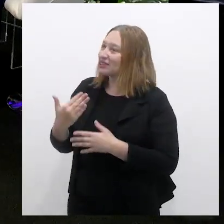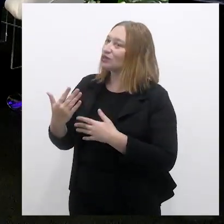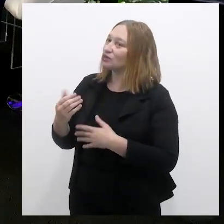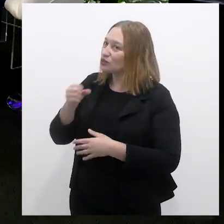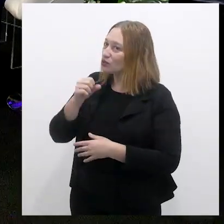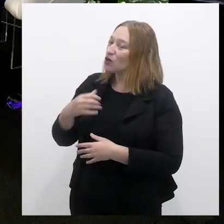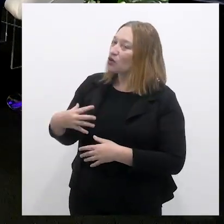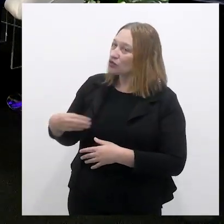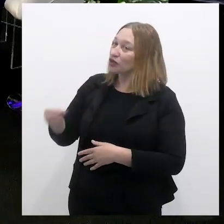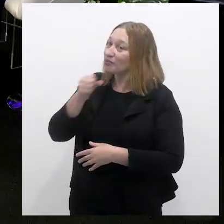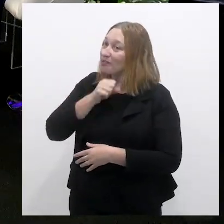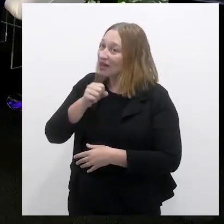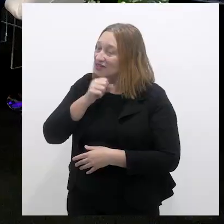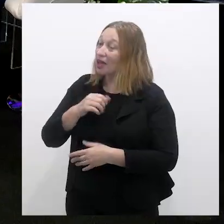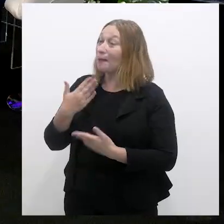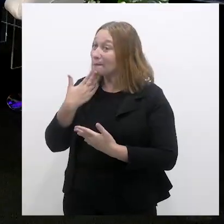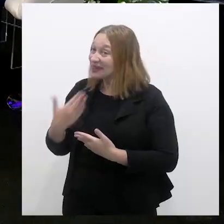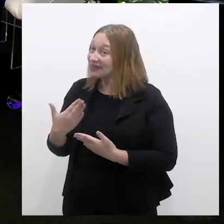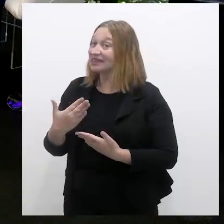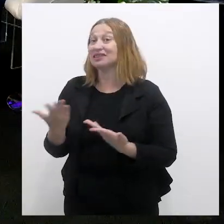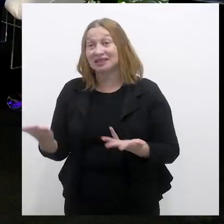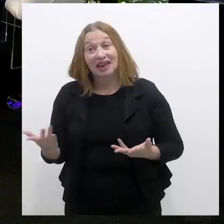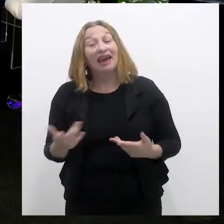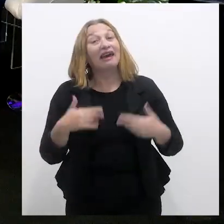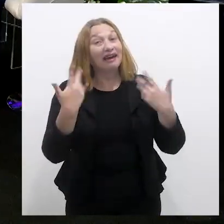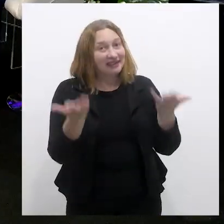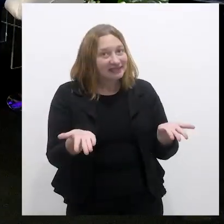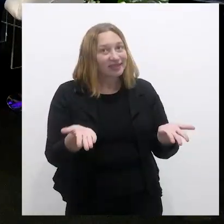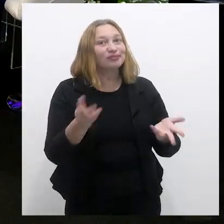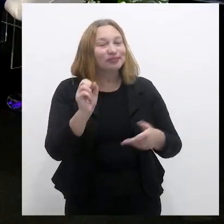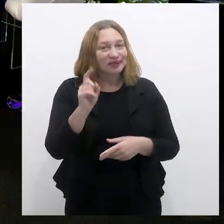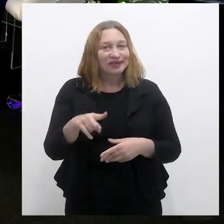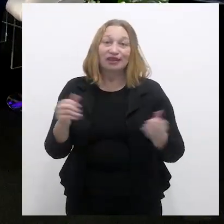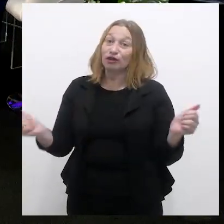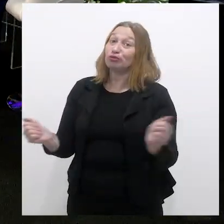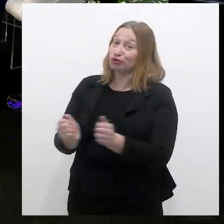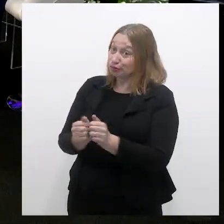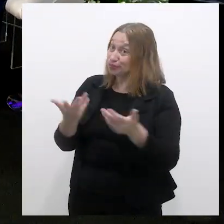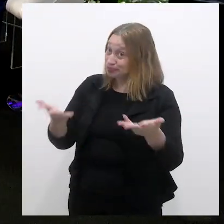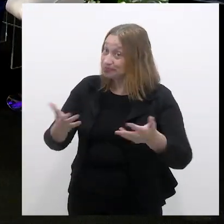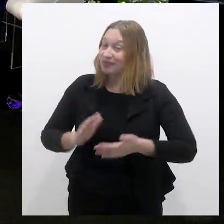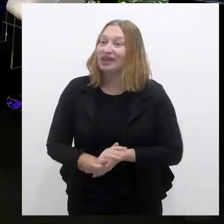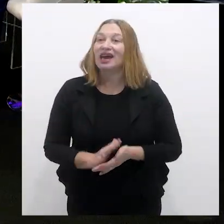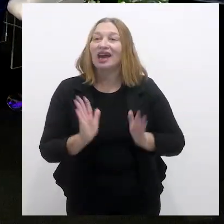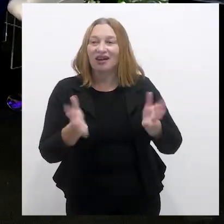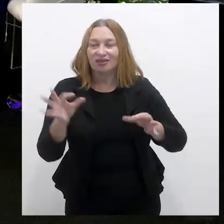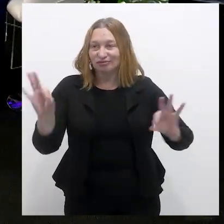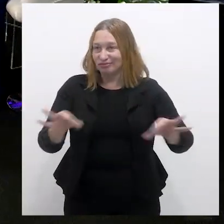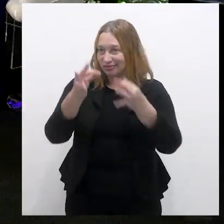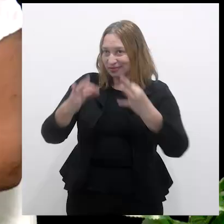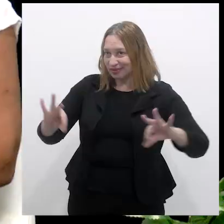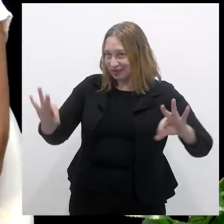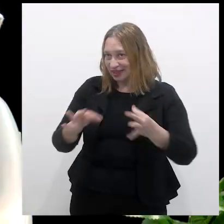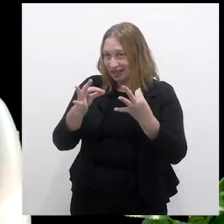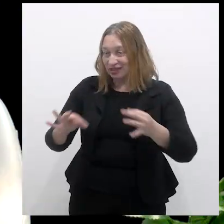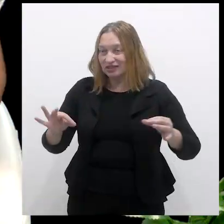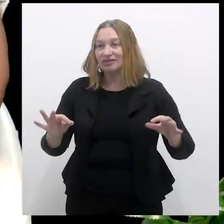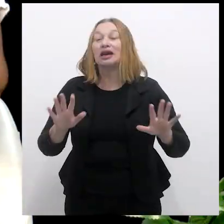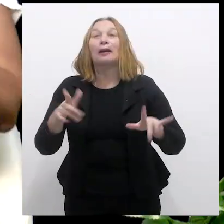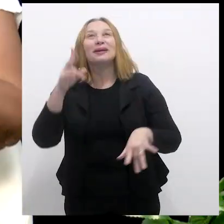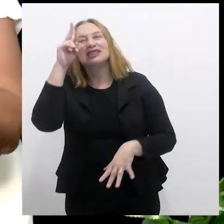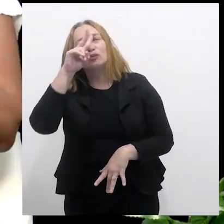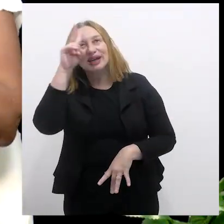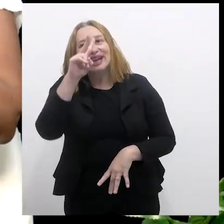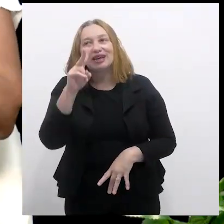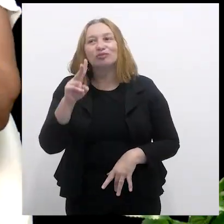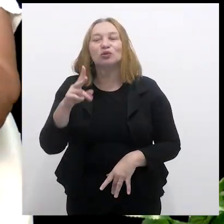fila pedindo, mas não rolou, não. Minha mãe está assim também. Pois é, bem-vindo ao clube. Então é isso. Mas enfim, agora eu pulo para a orquestra e a gente